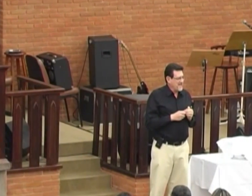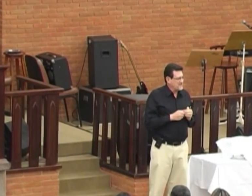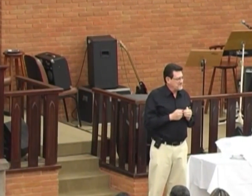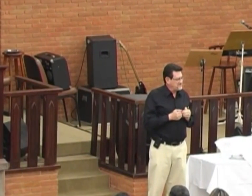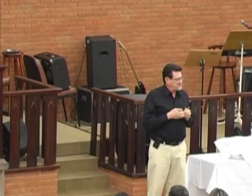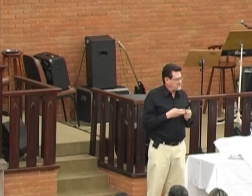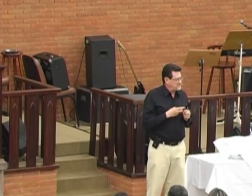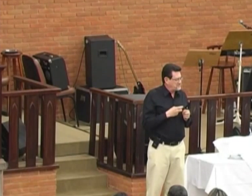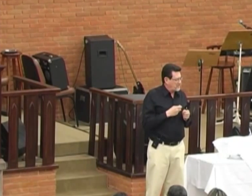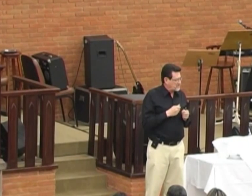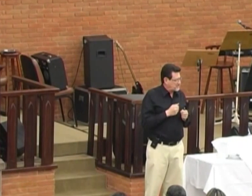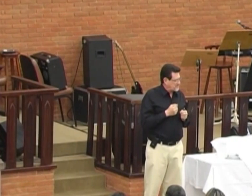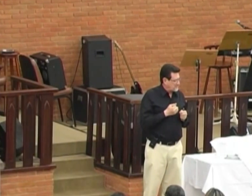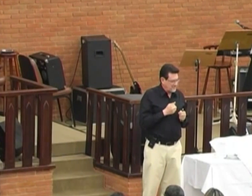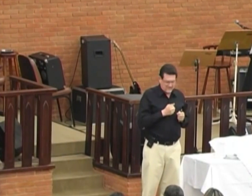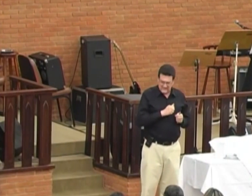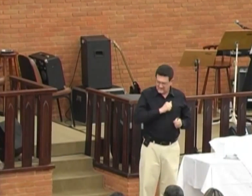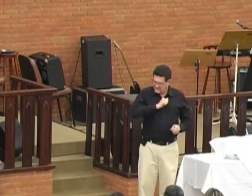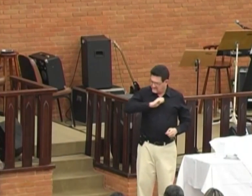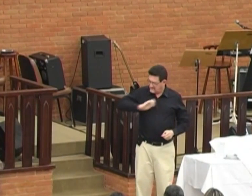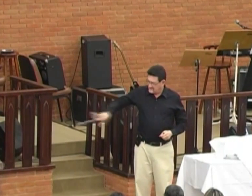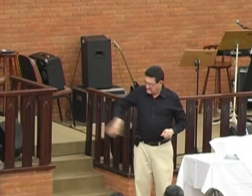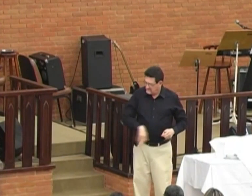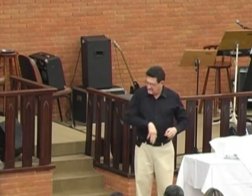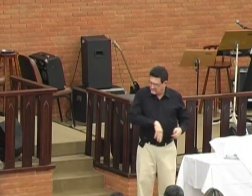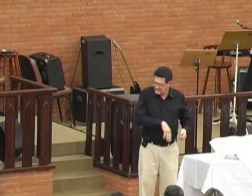Um velho tosco.